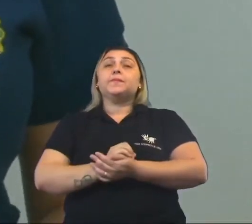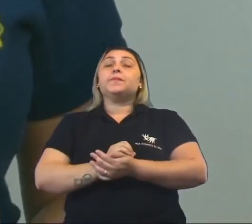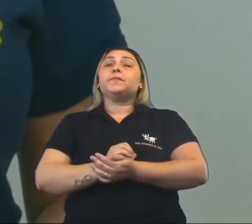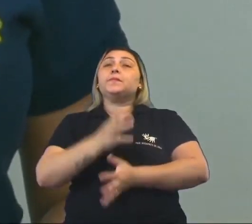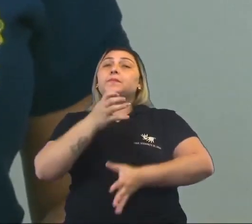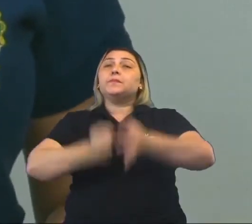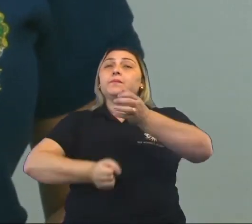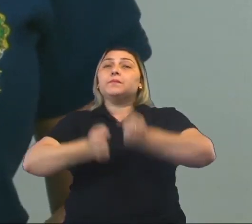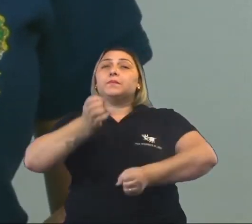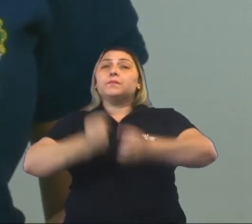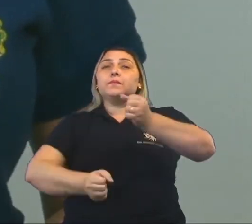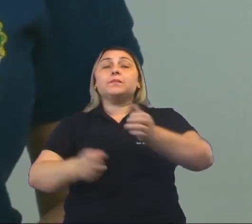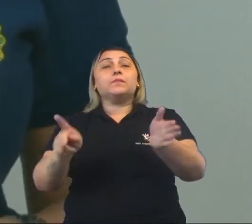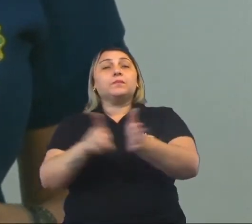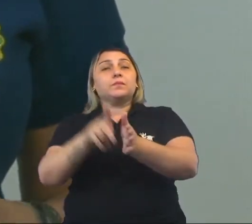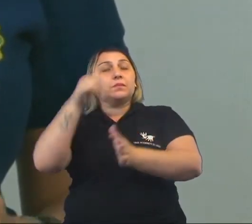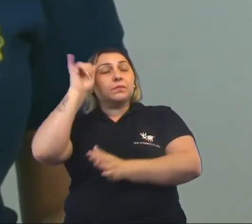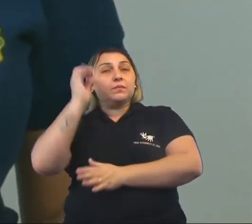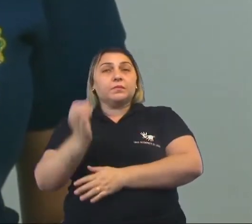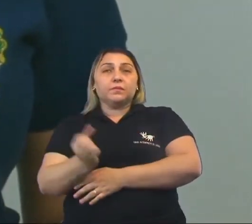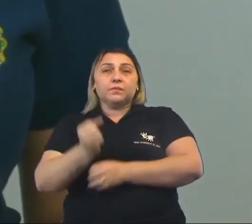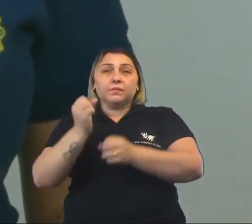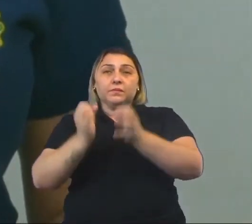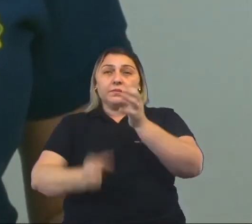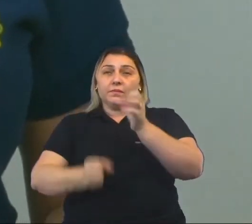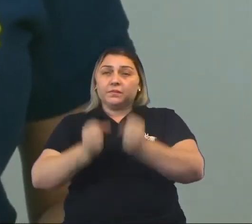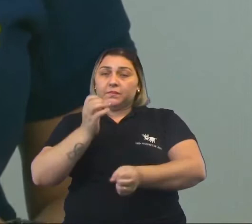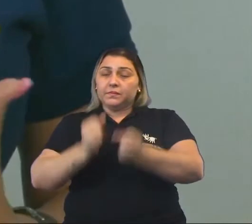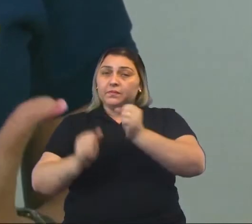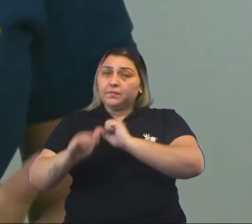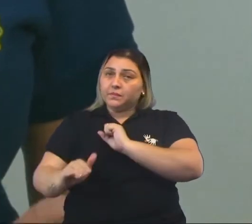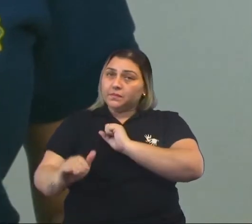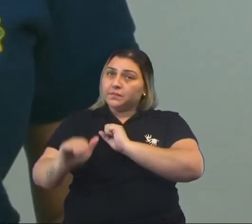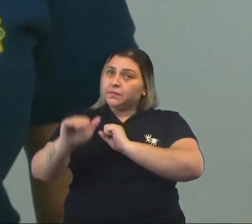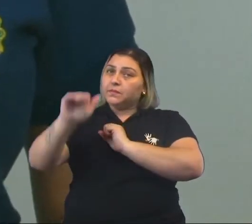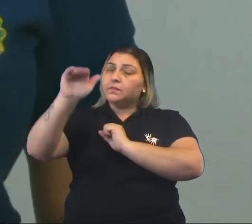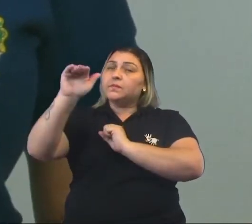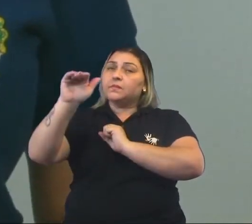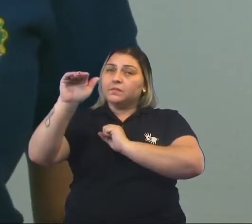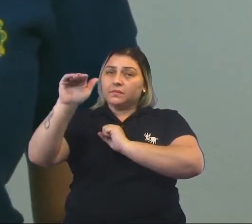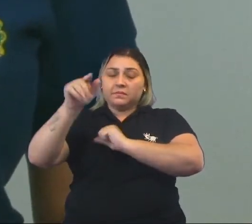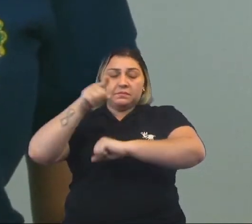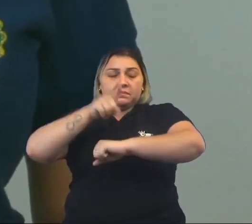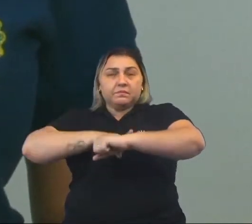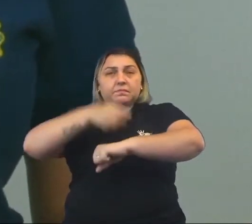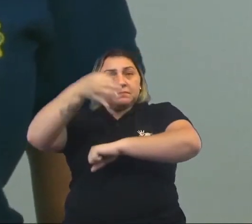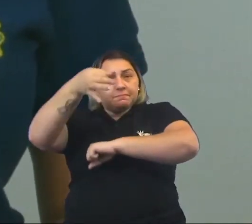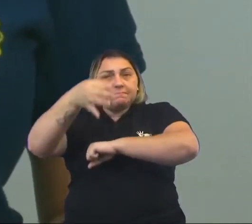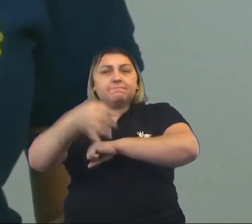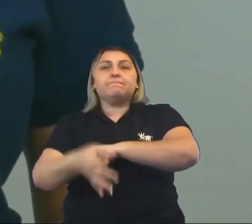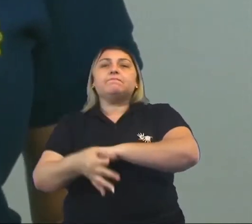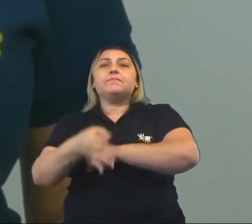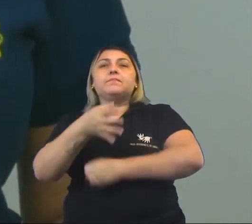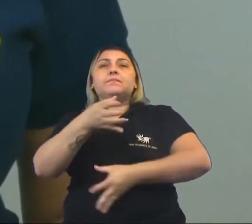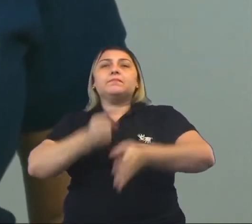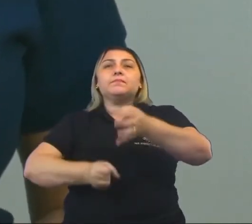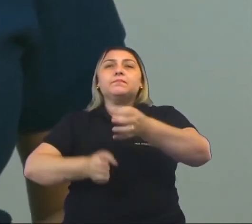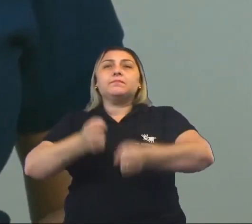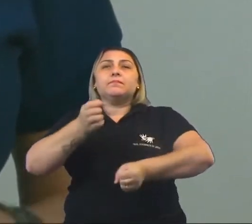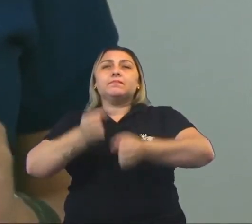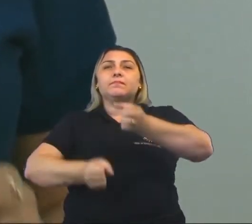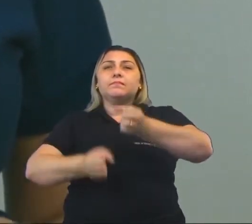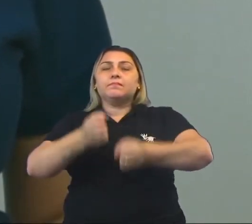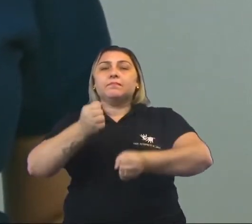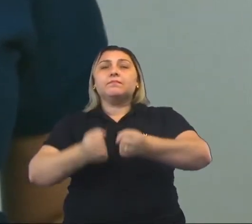retirado da vaca, aquela vaca que cresceu e quando chegou a época certa, era retirado o leite